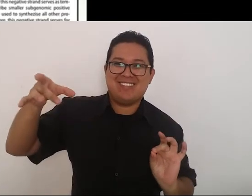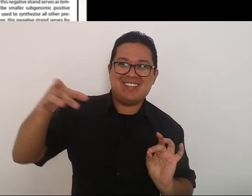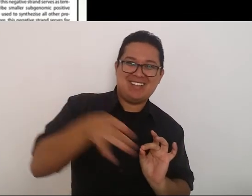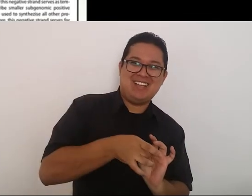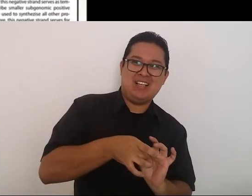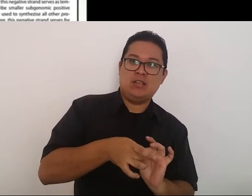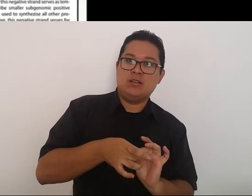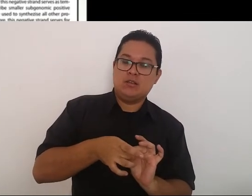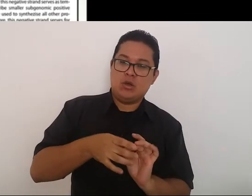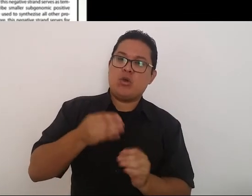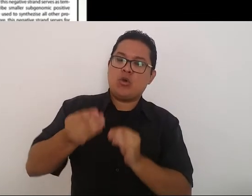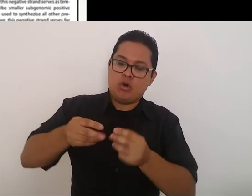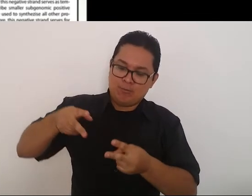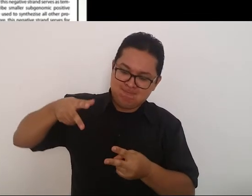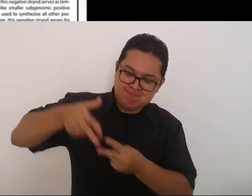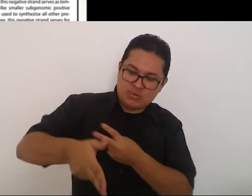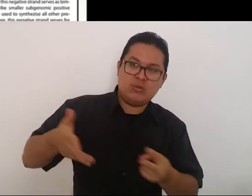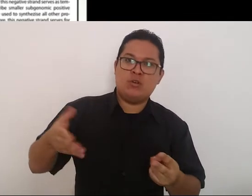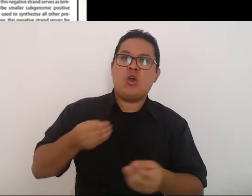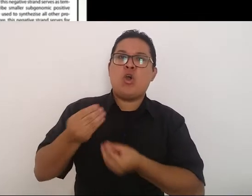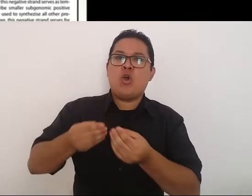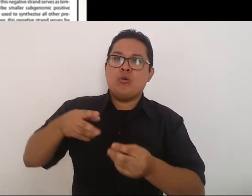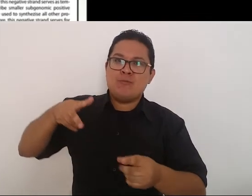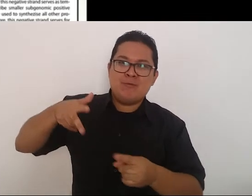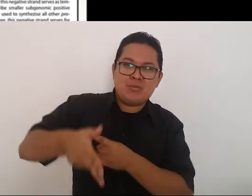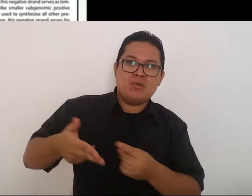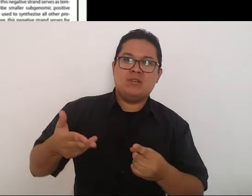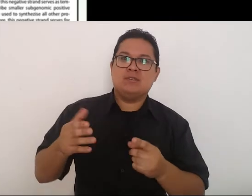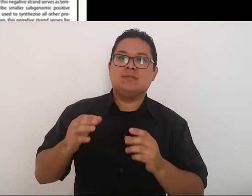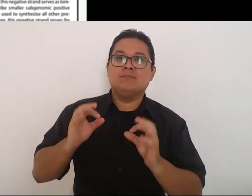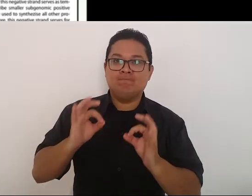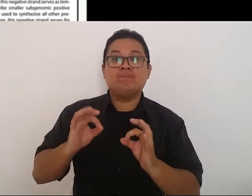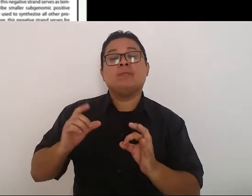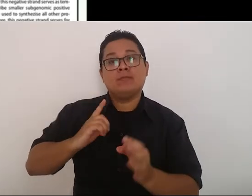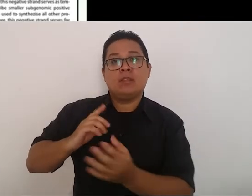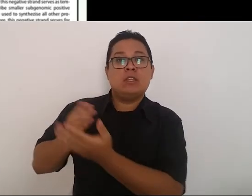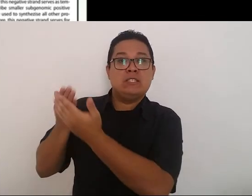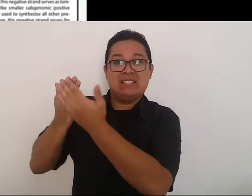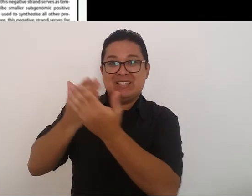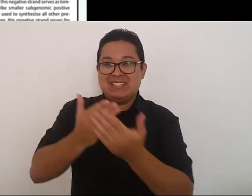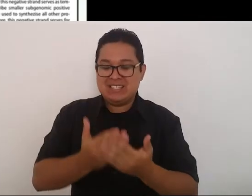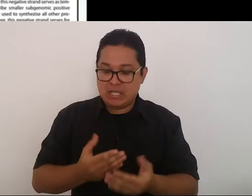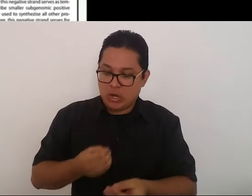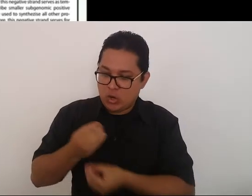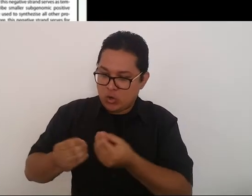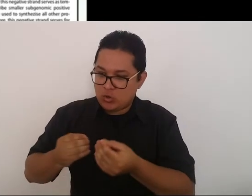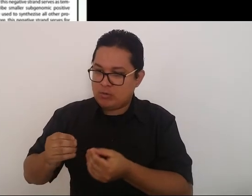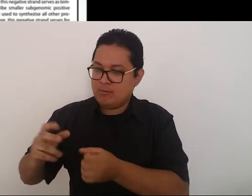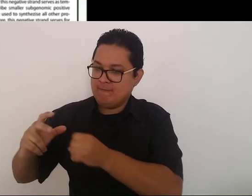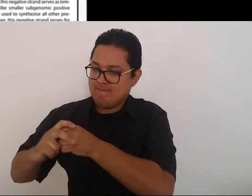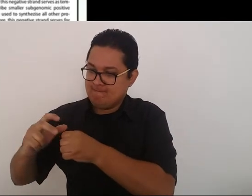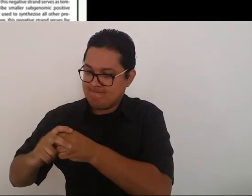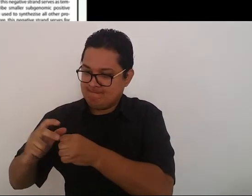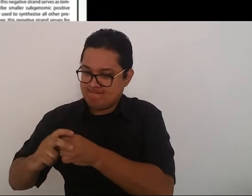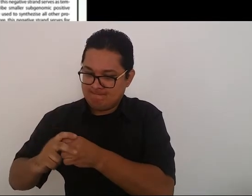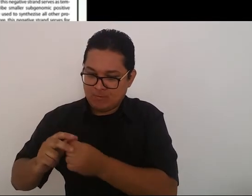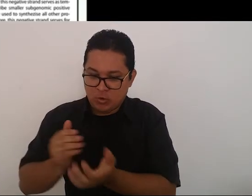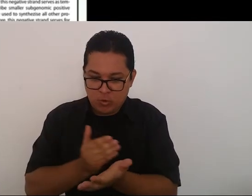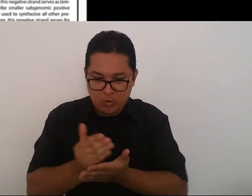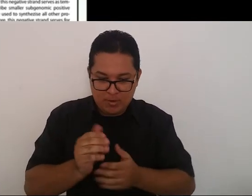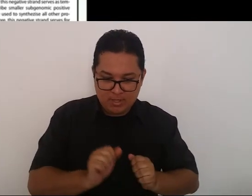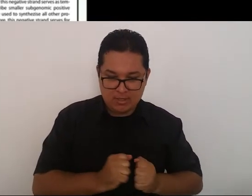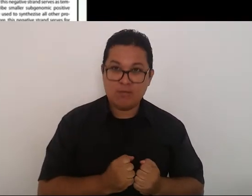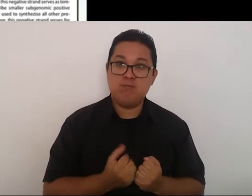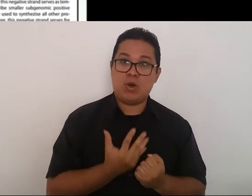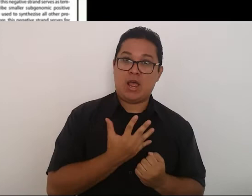receptor da nossa célula com o receptor aqui do vírus, e impedindo essas enzimas aqui do